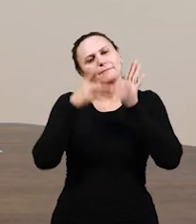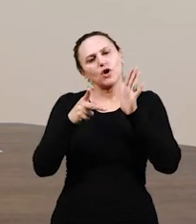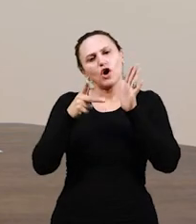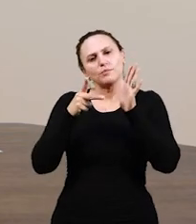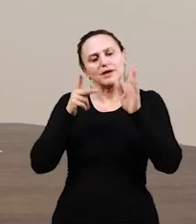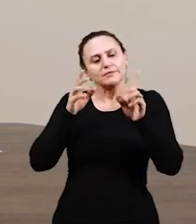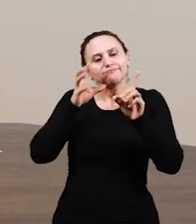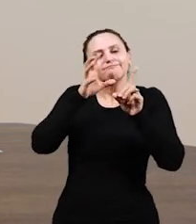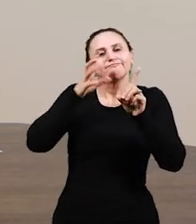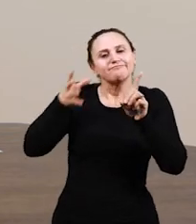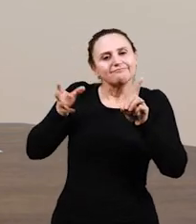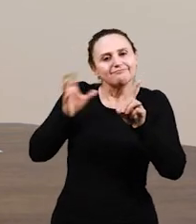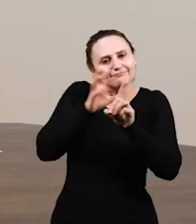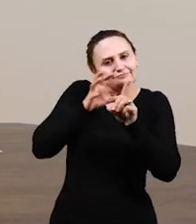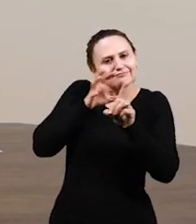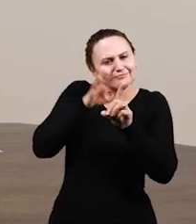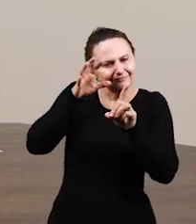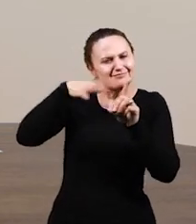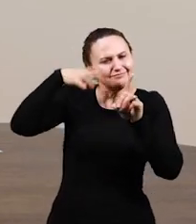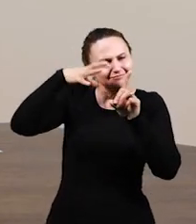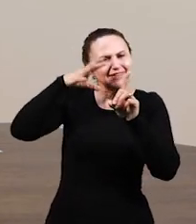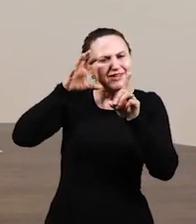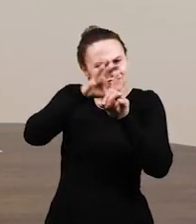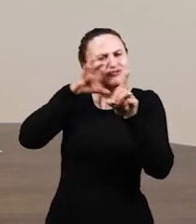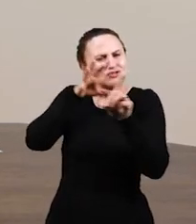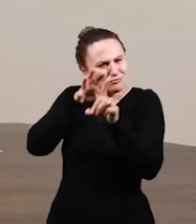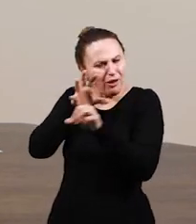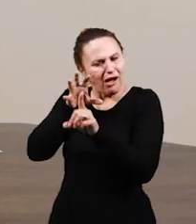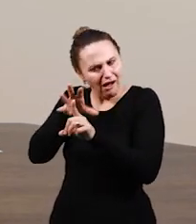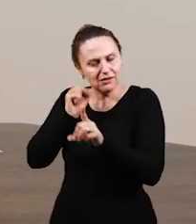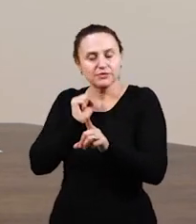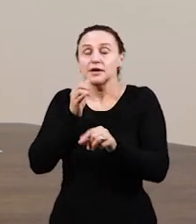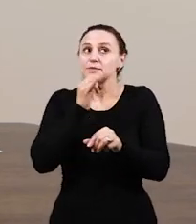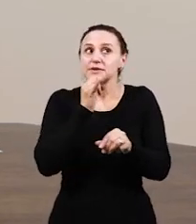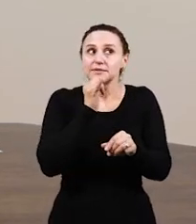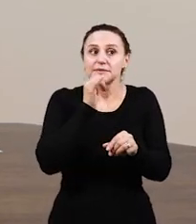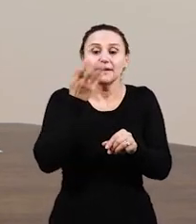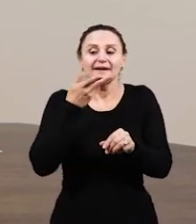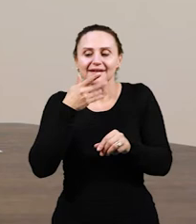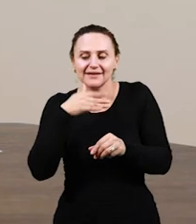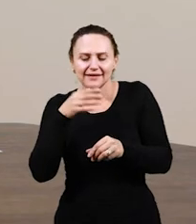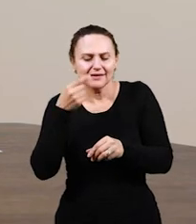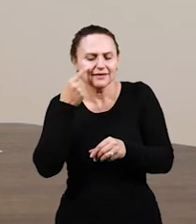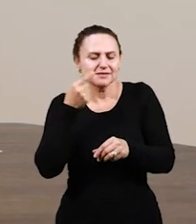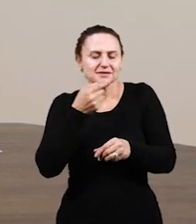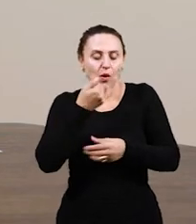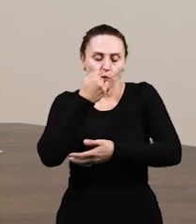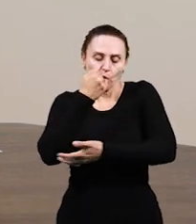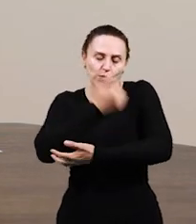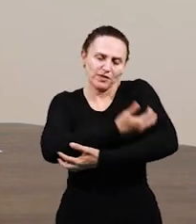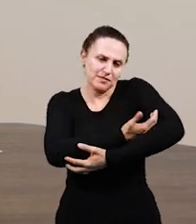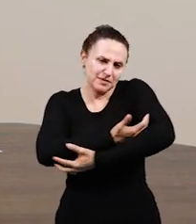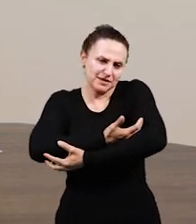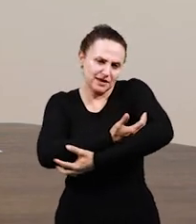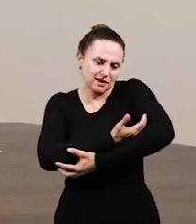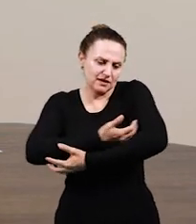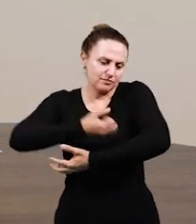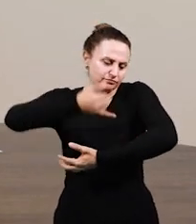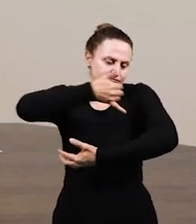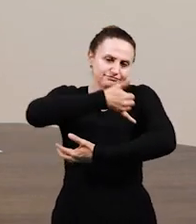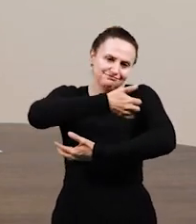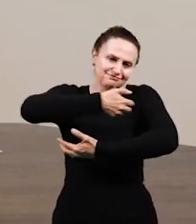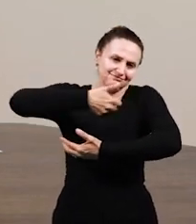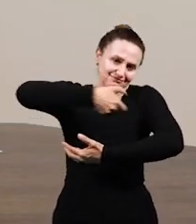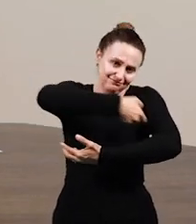do estímulo resposta o tempo uma criança ver uma mamadeira E aí ela diz mamar e a mãe oferece